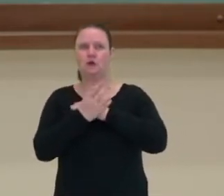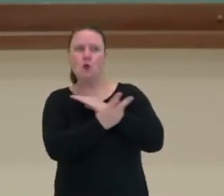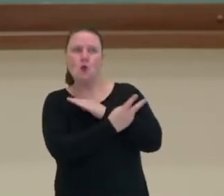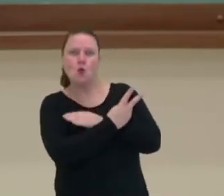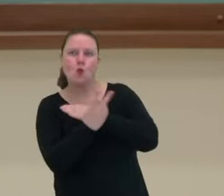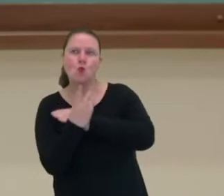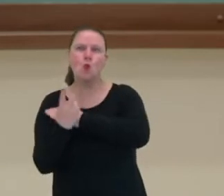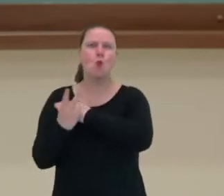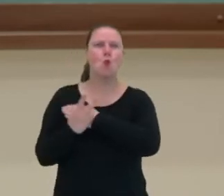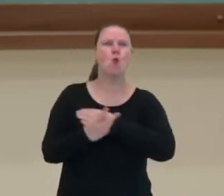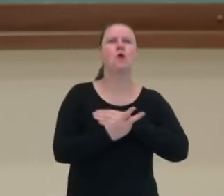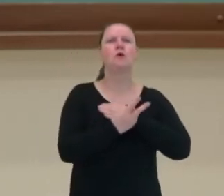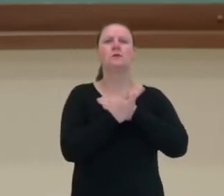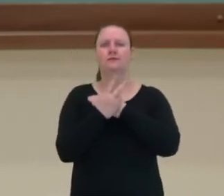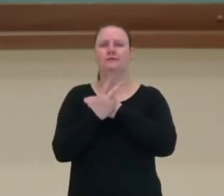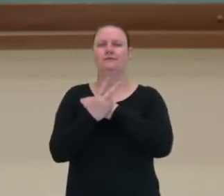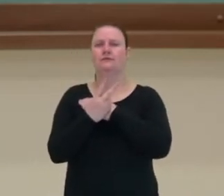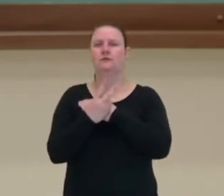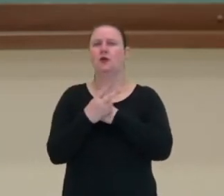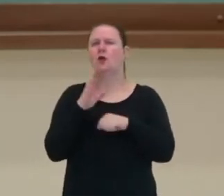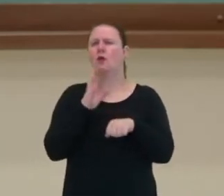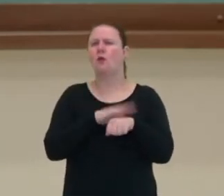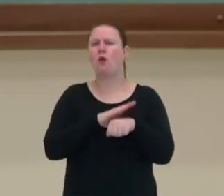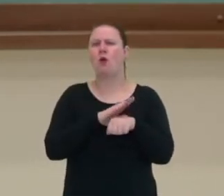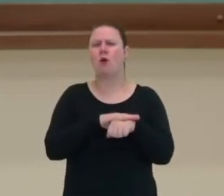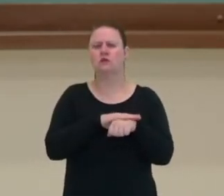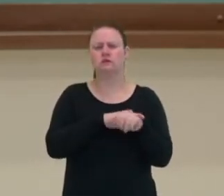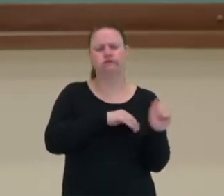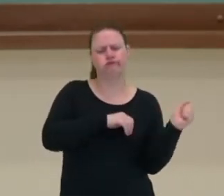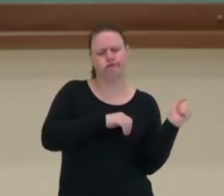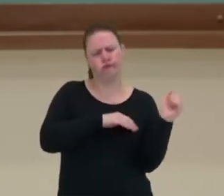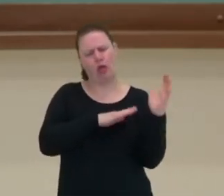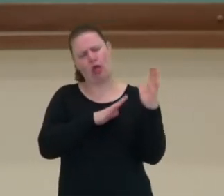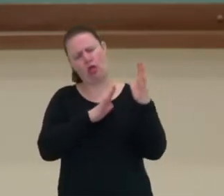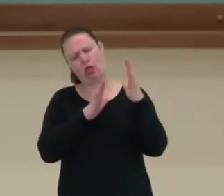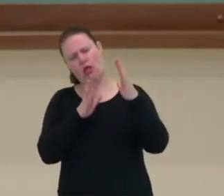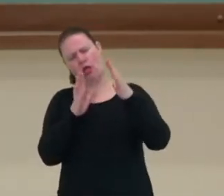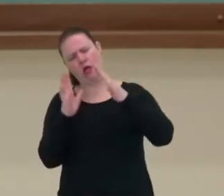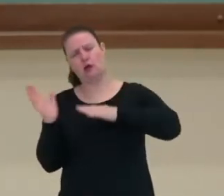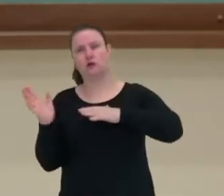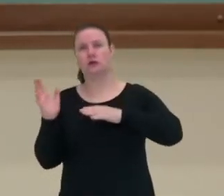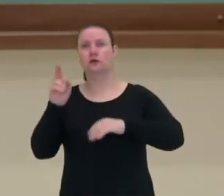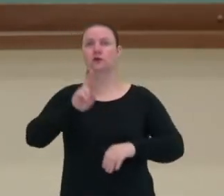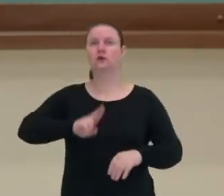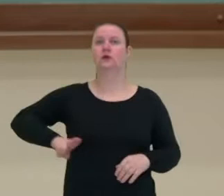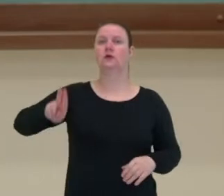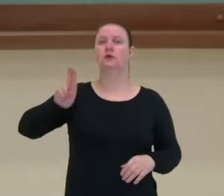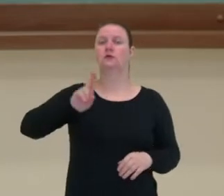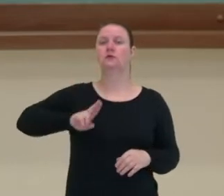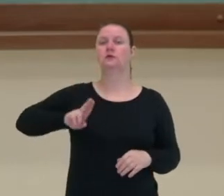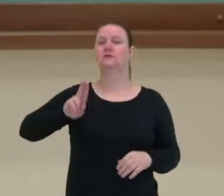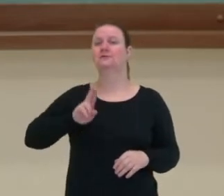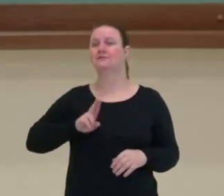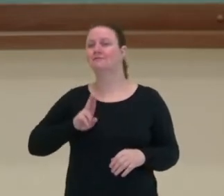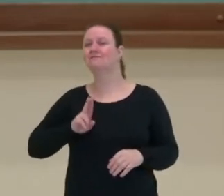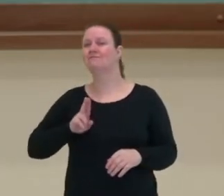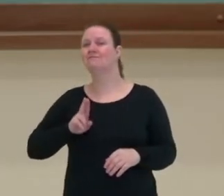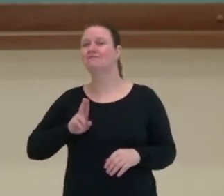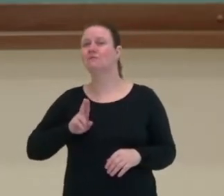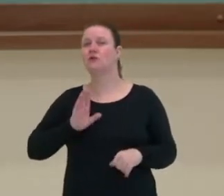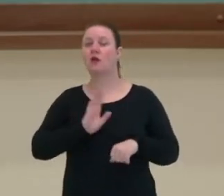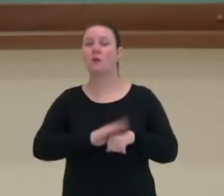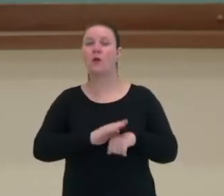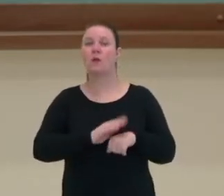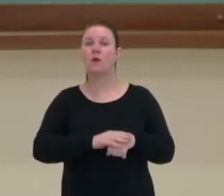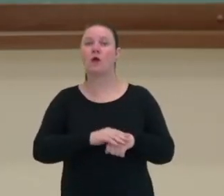defesa, né? Então, durante muitos séculos, o arco e flecha, né, os arqueiros foram a